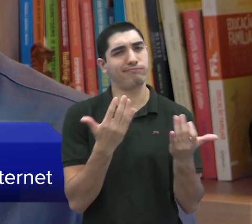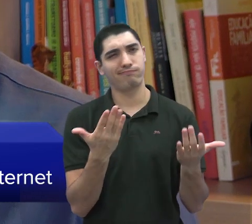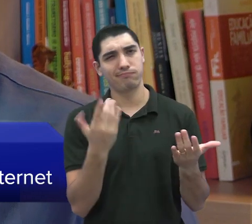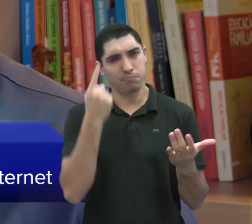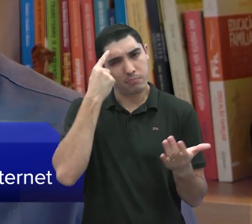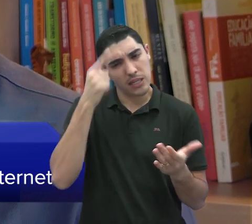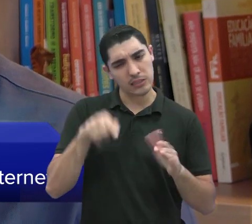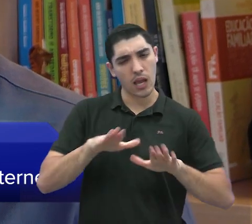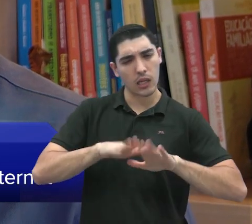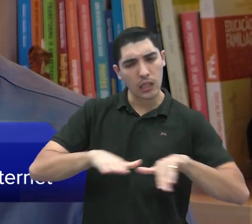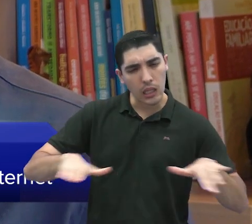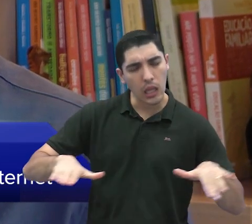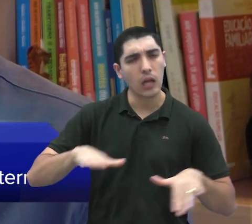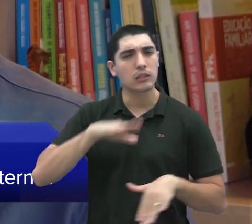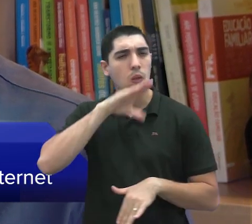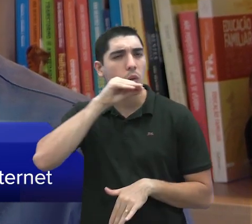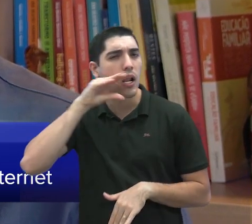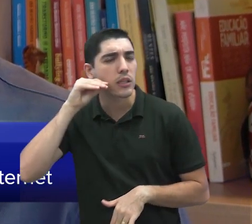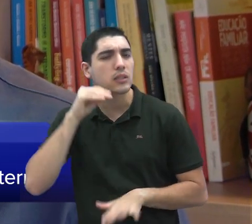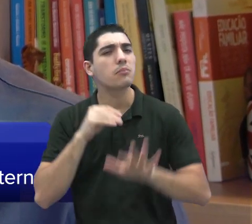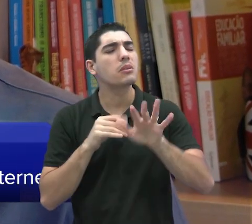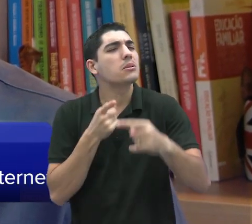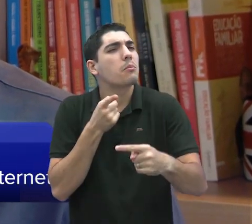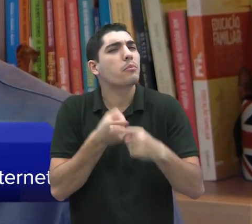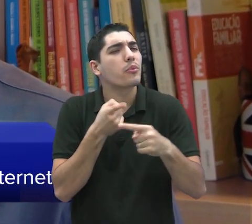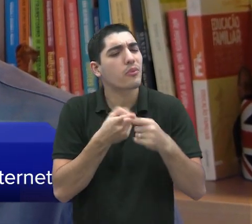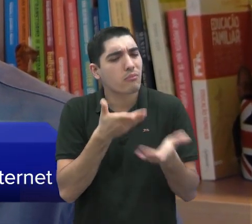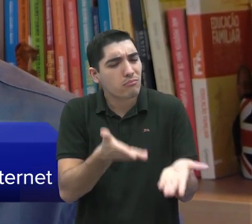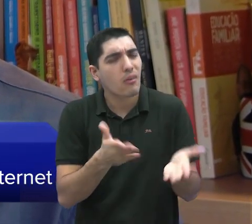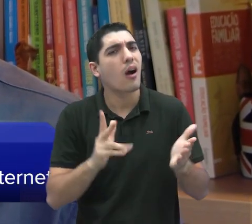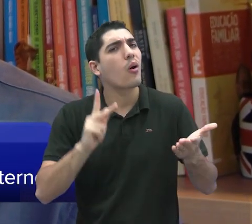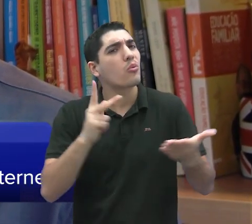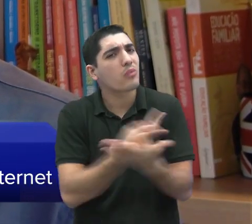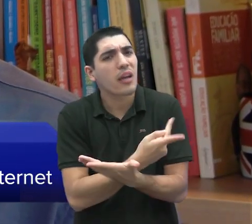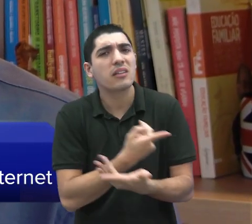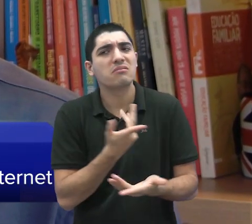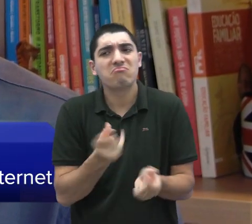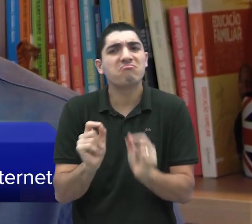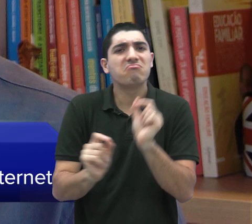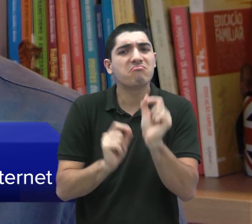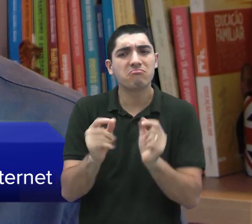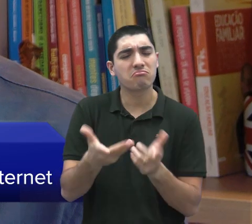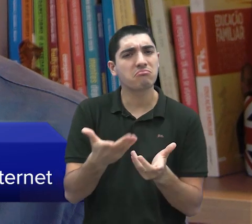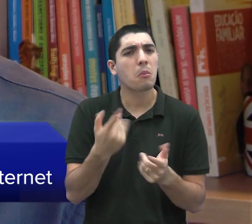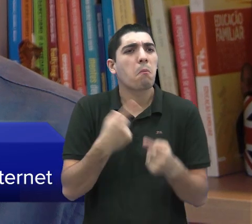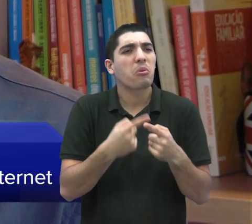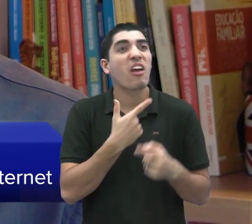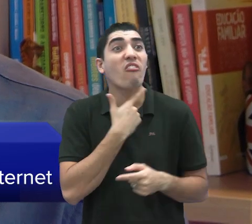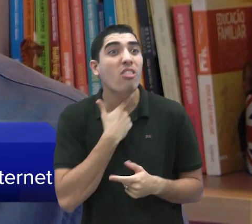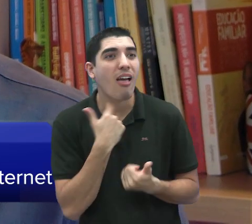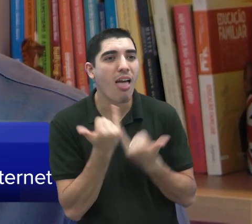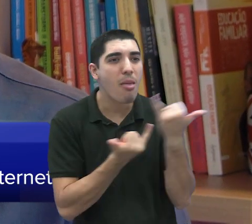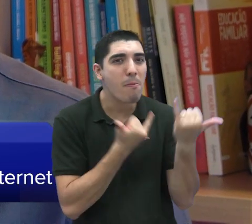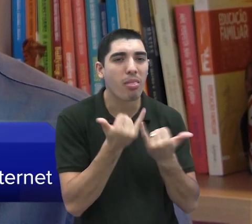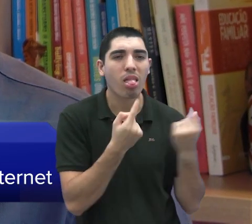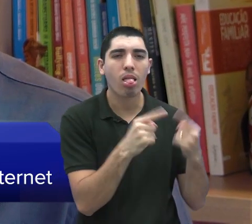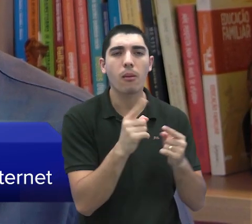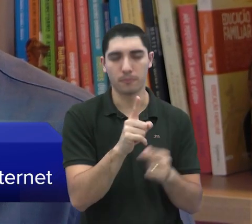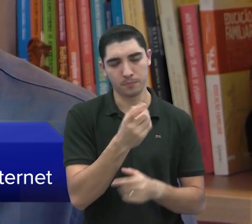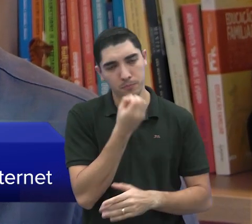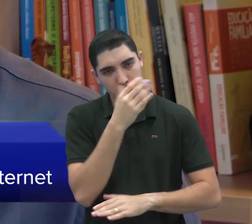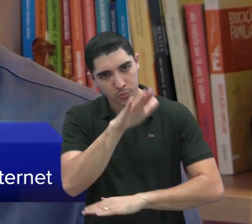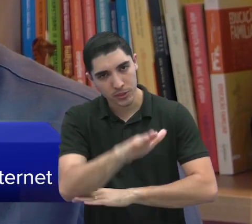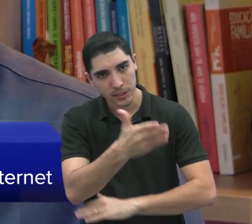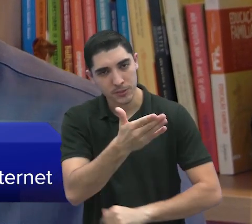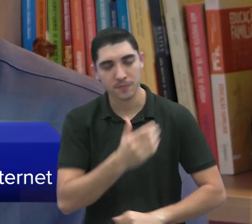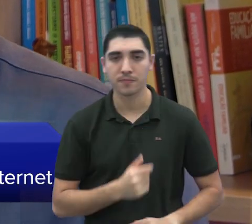chamam muita atenção de crianças, adolescentes. O que é tão atrativo nessas brincadeiras, nessas trends, para esse